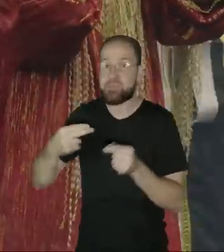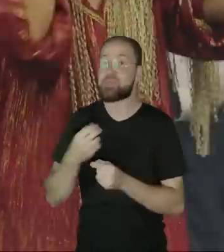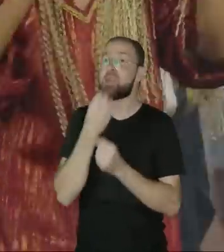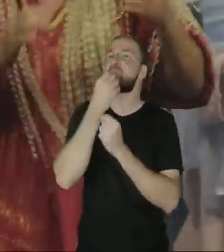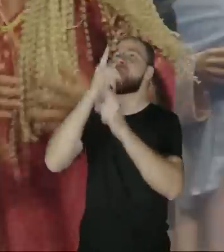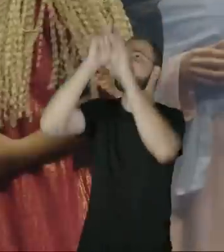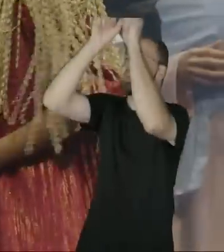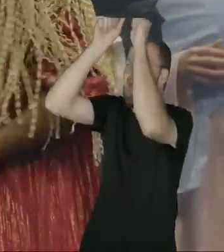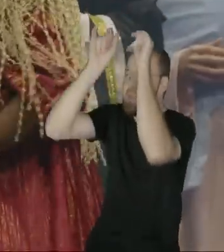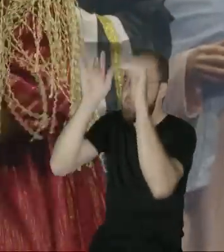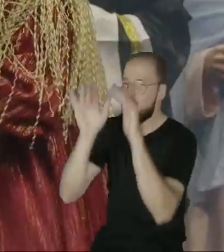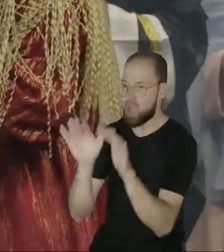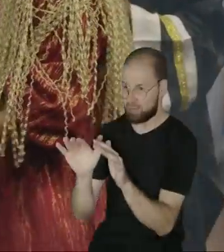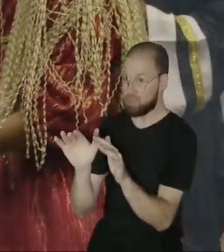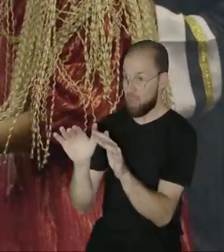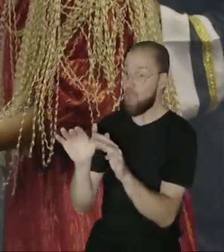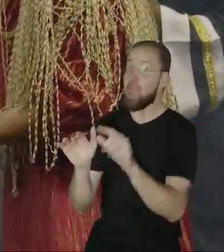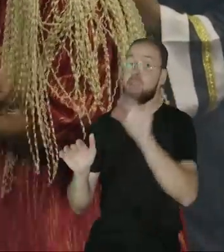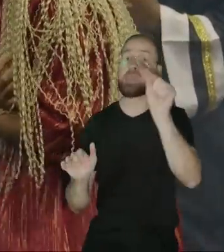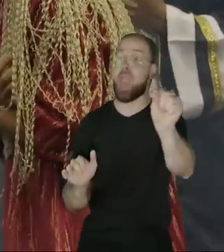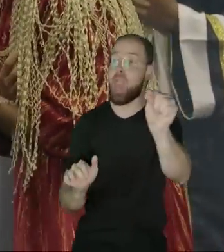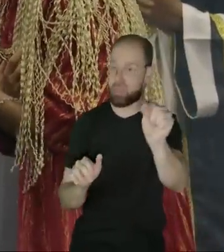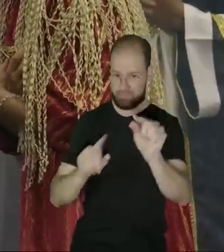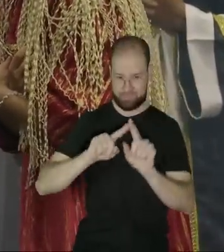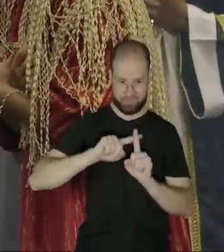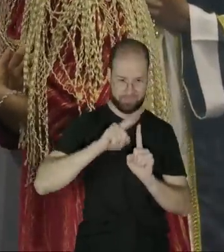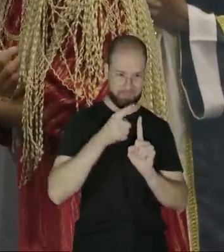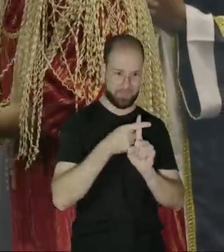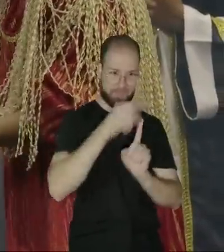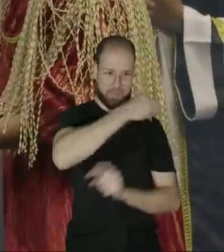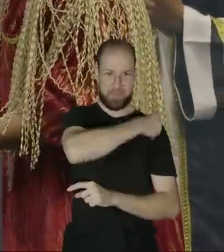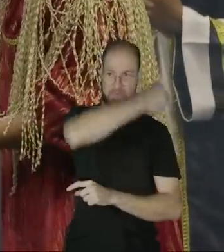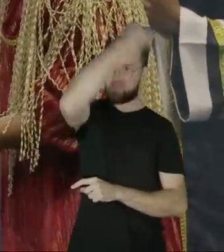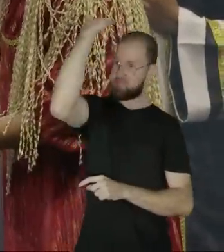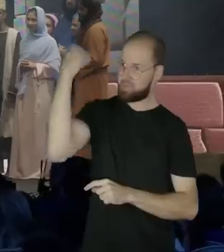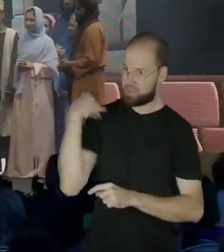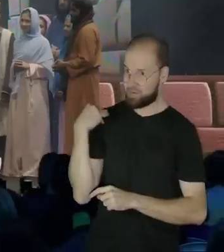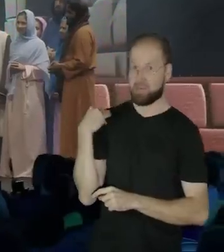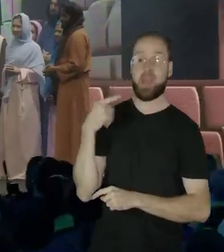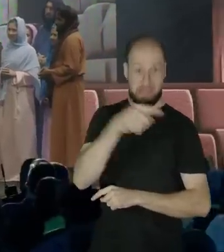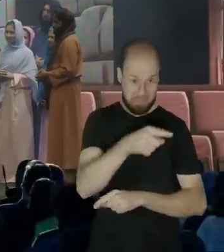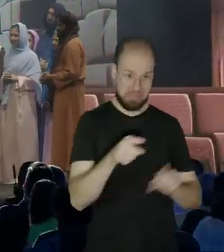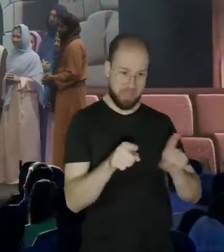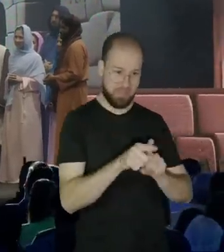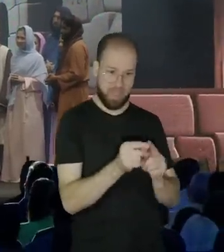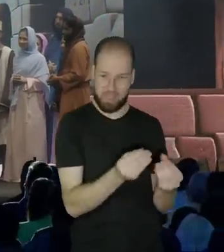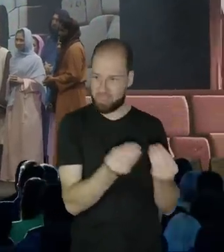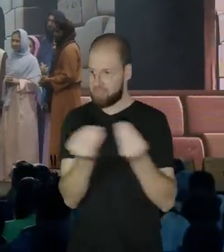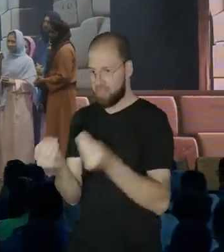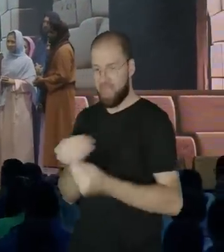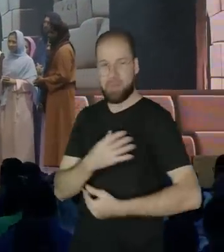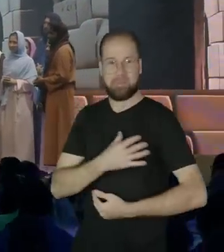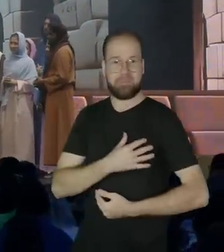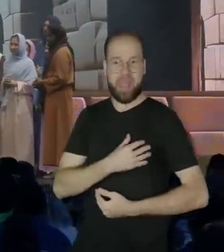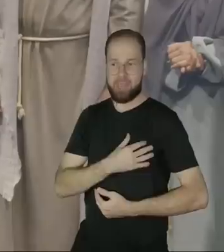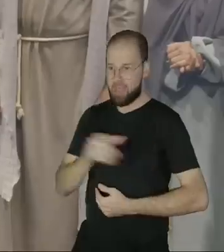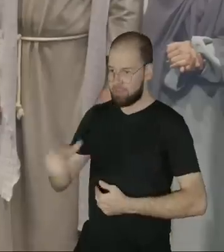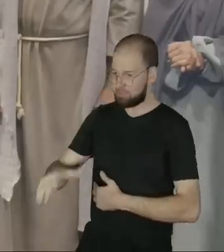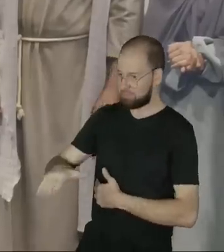Bem-aventurado és o ventre que te gerastes e o seio, Senhor, que te amamentastes. Obrigada.